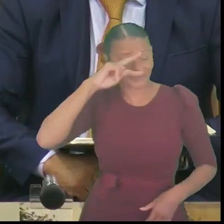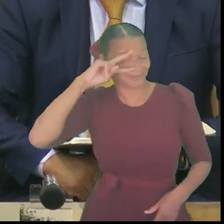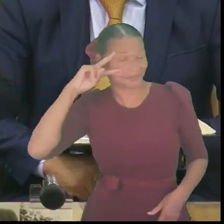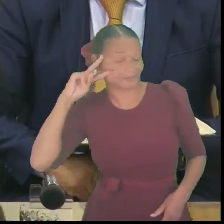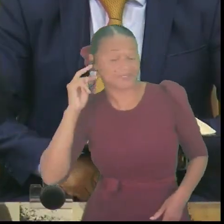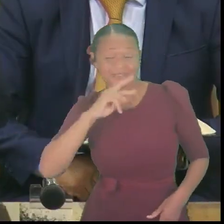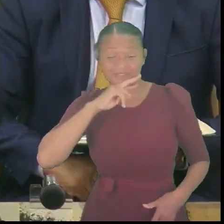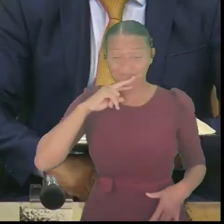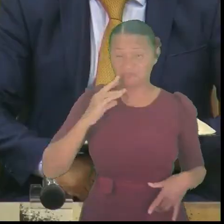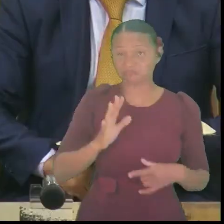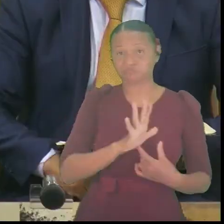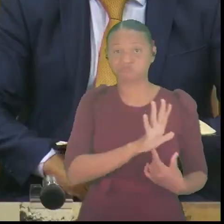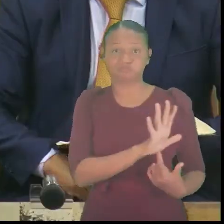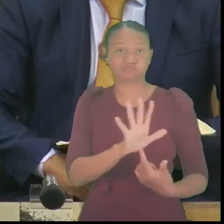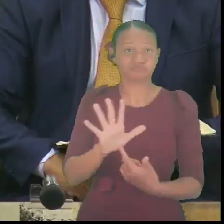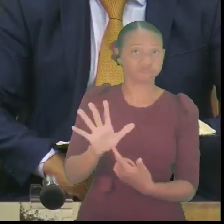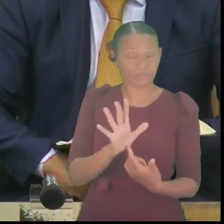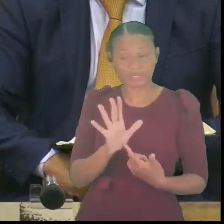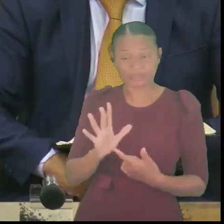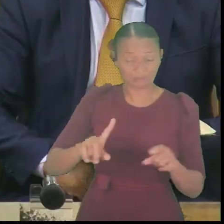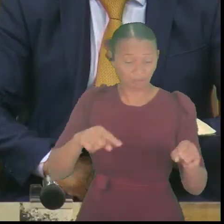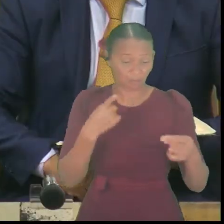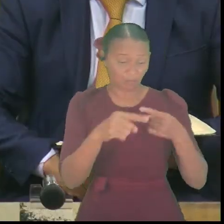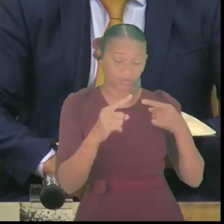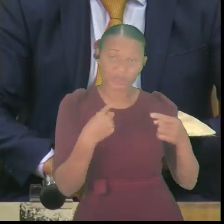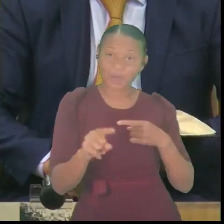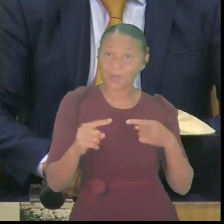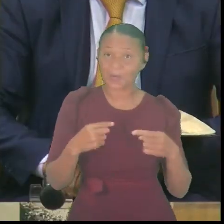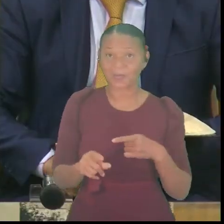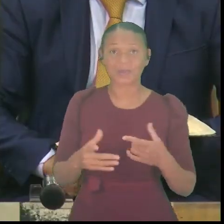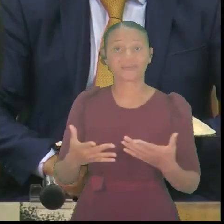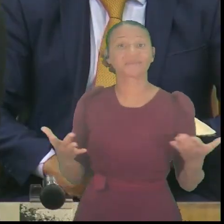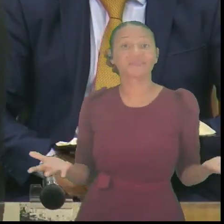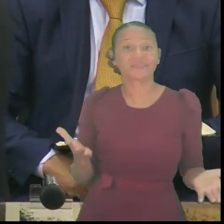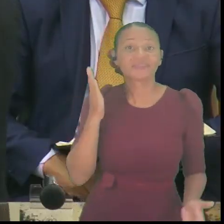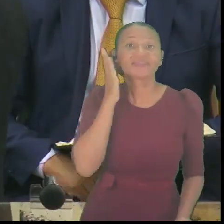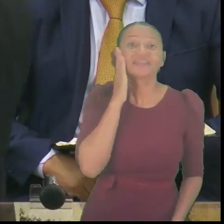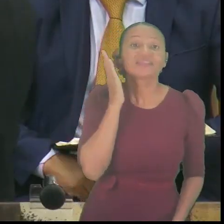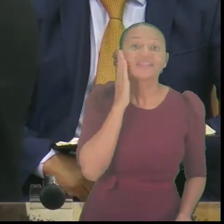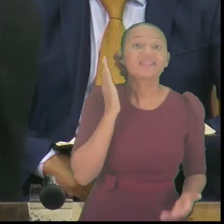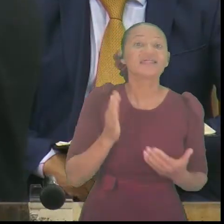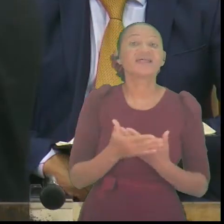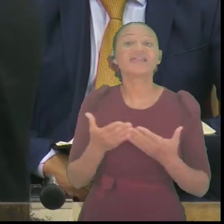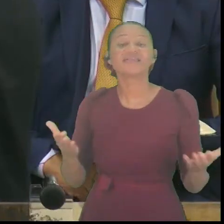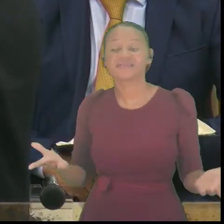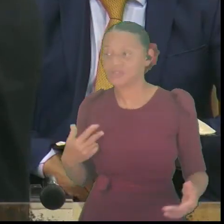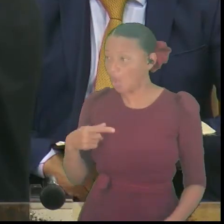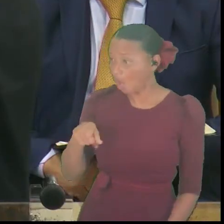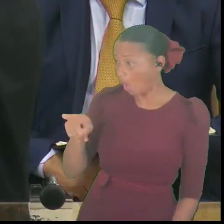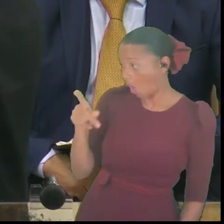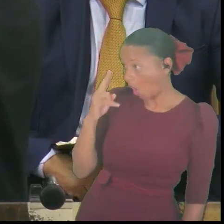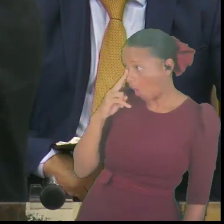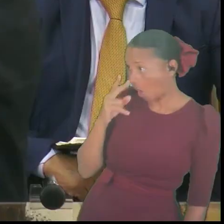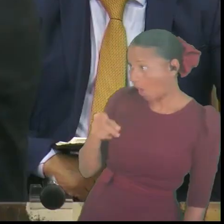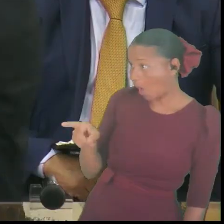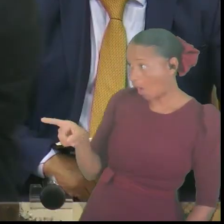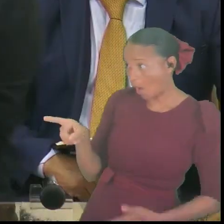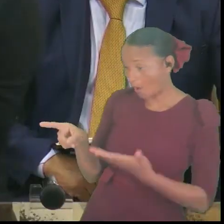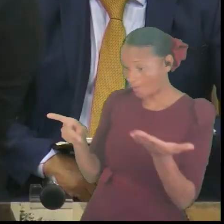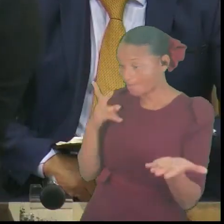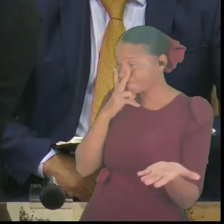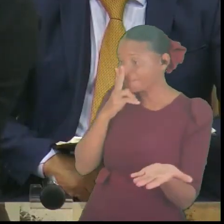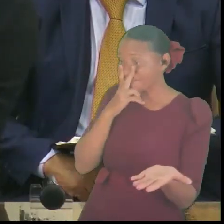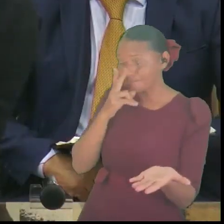expondo o seu corpo, coisa que não é conveniente ao santo, entendeu? Não vão estar, olha aquele crente lá,